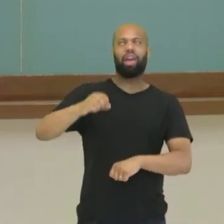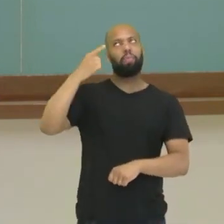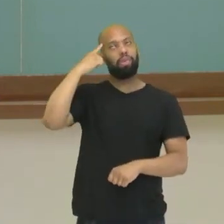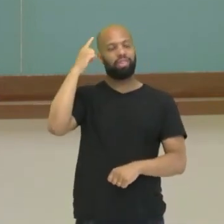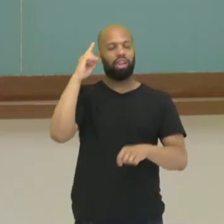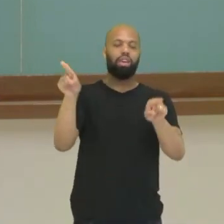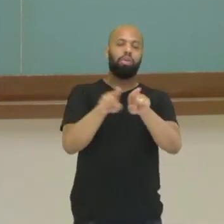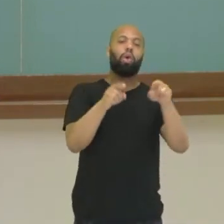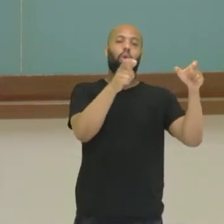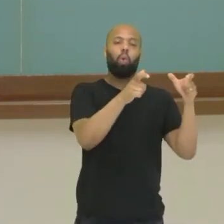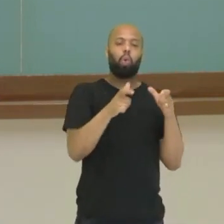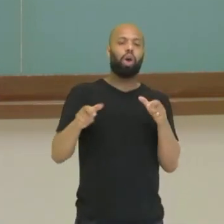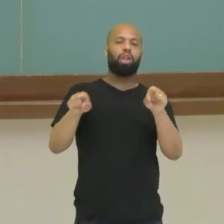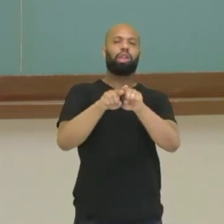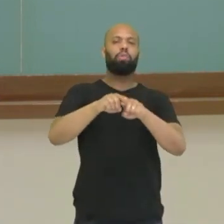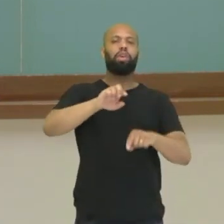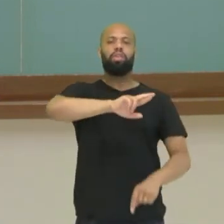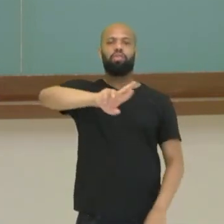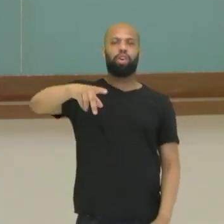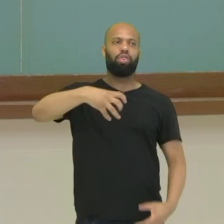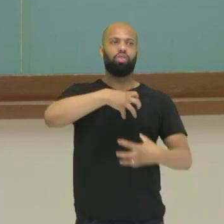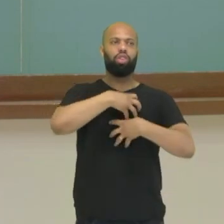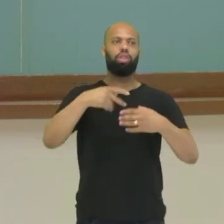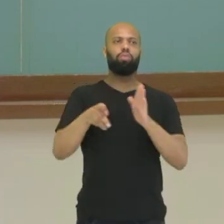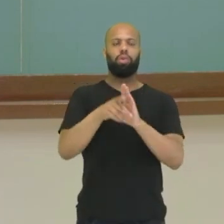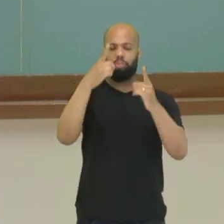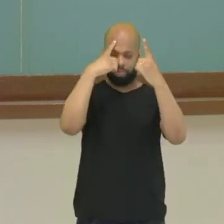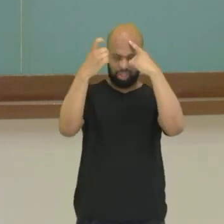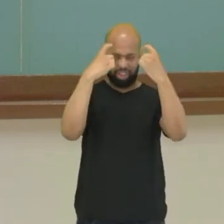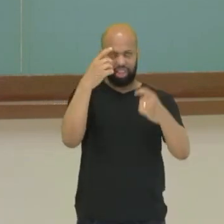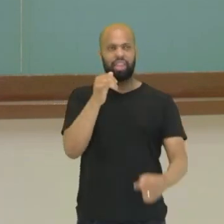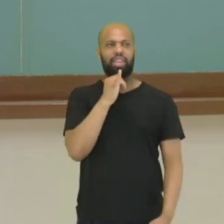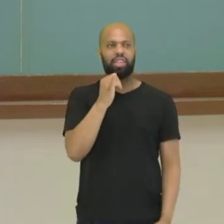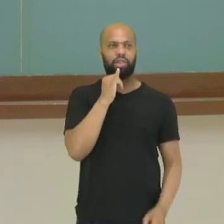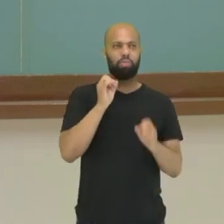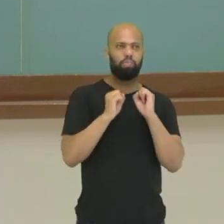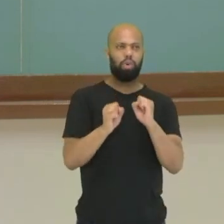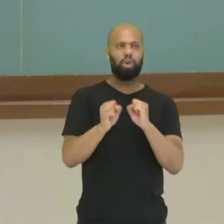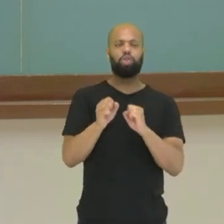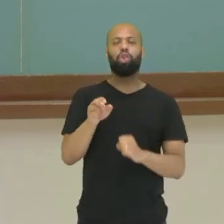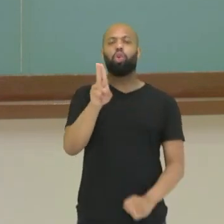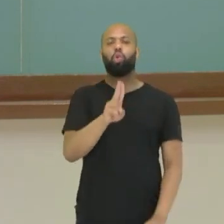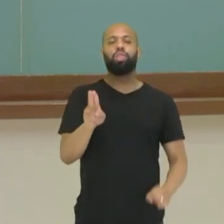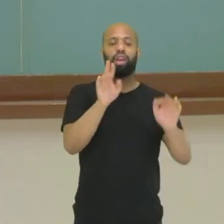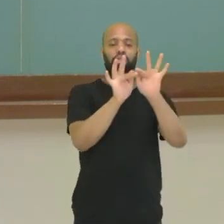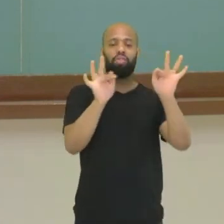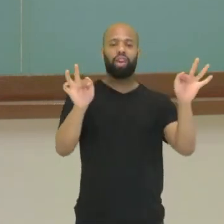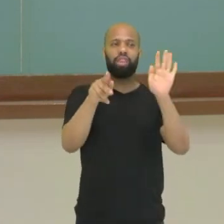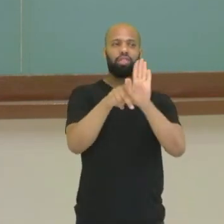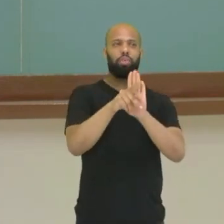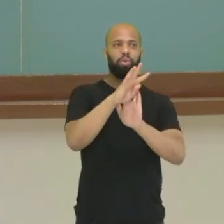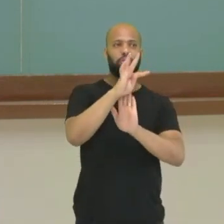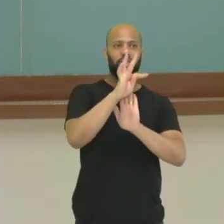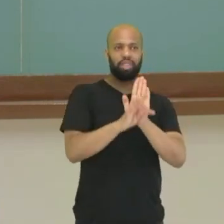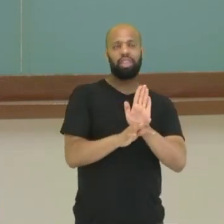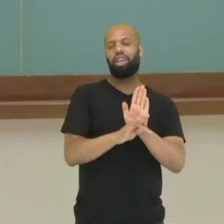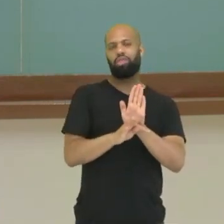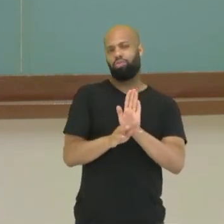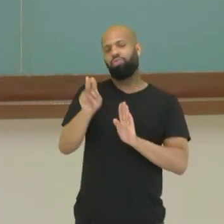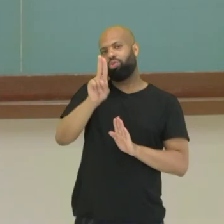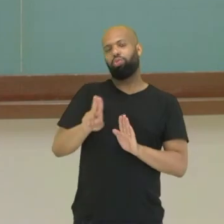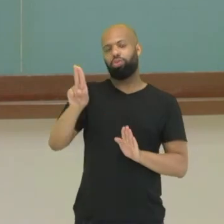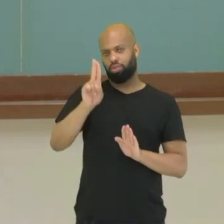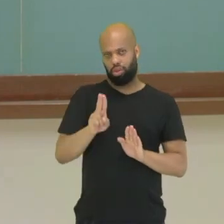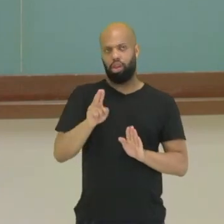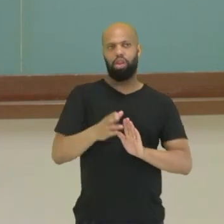lugares, estação, diversas maneiras para improvisar. Eu posso pegar, por exemplo, uma frase de um texto teatral para improvisar em cima, tá